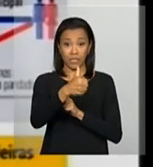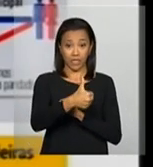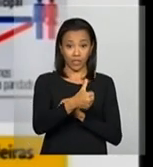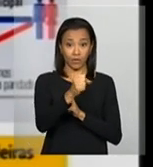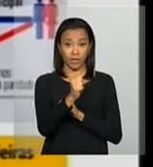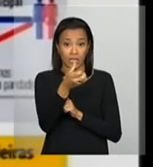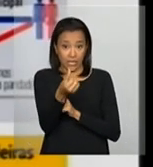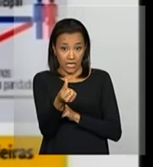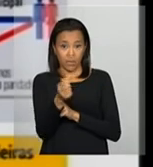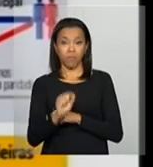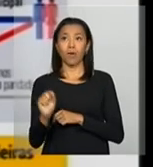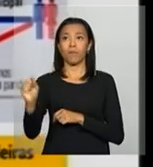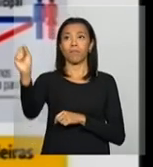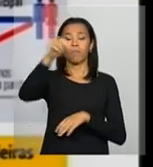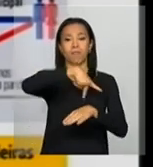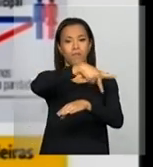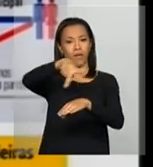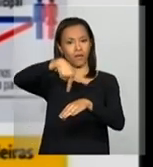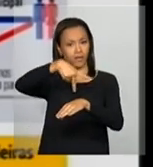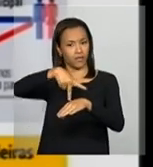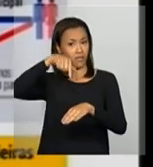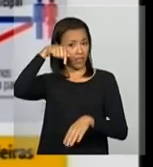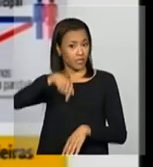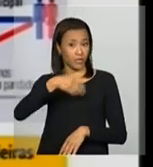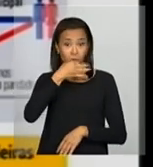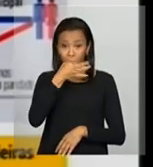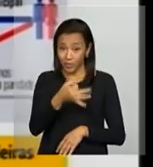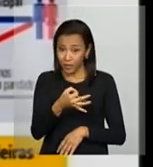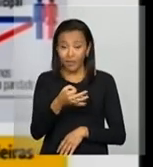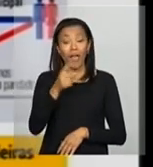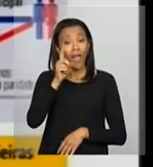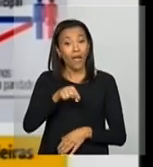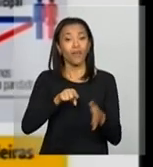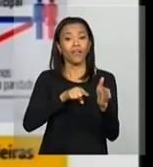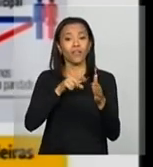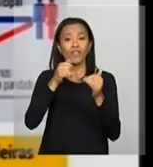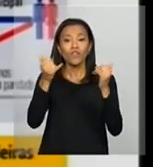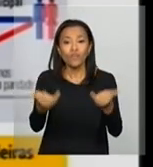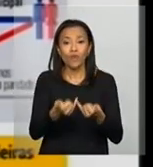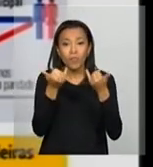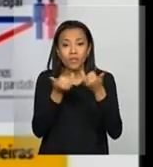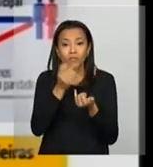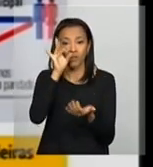não é opinião, isto não é. São fatos, são dados concretos.